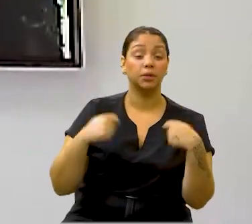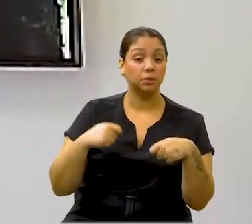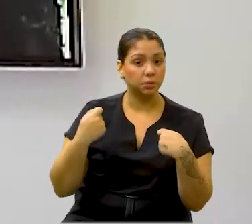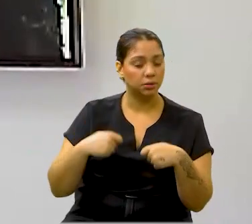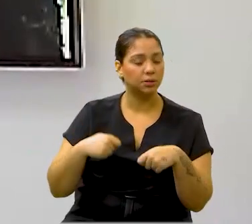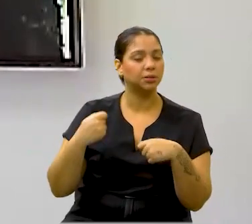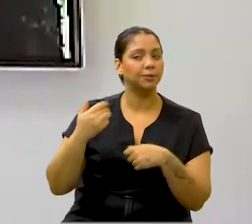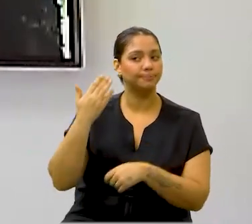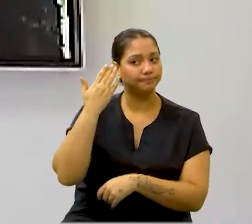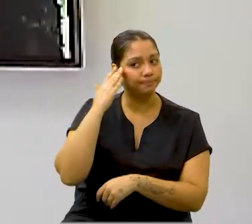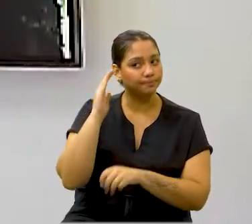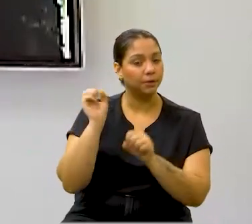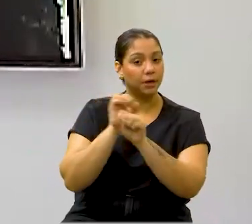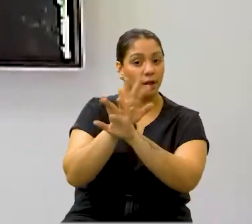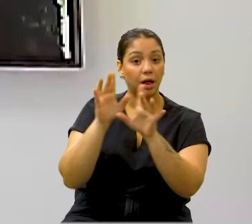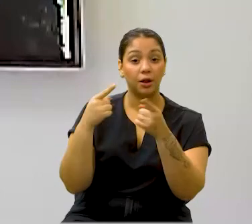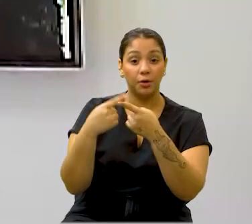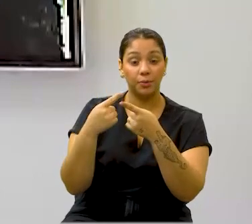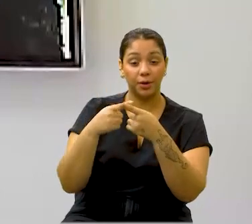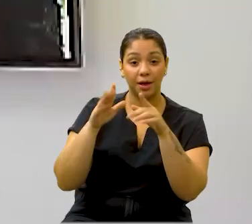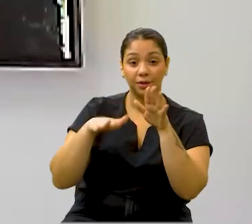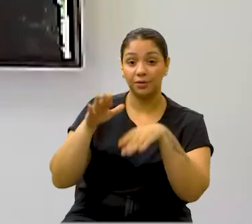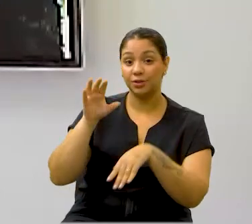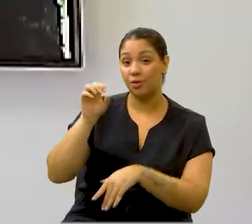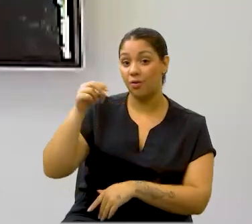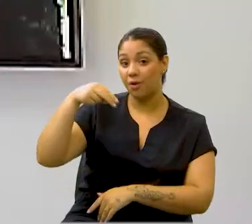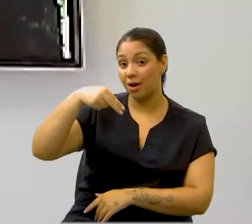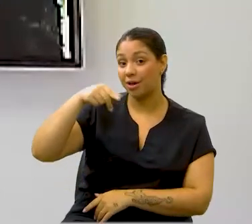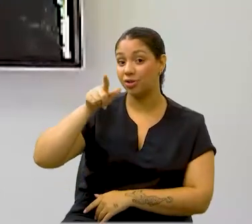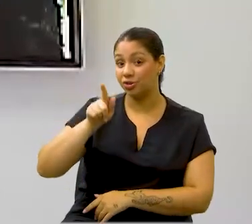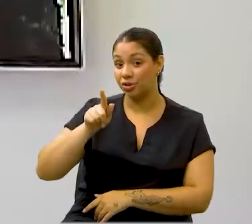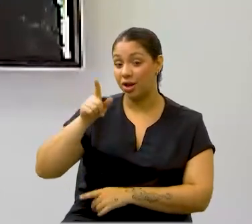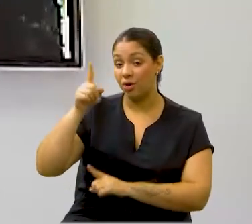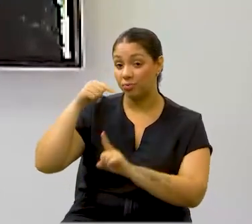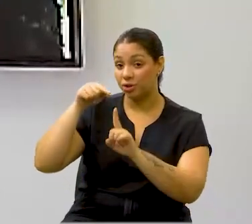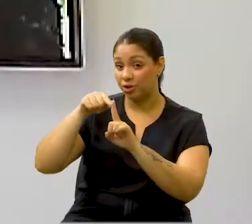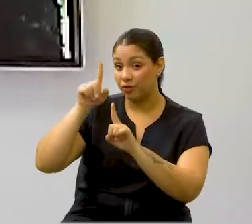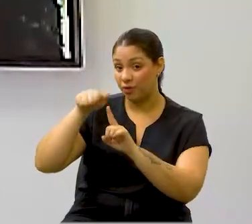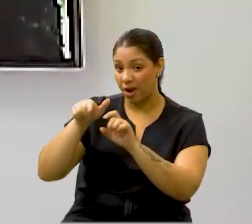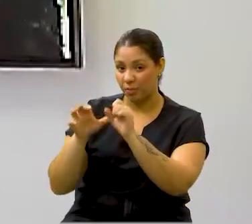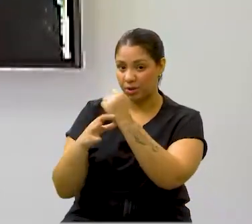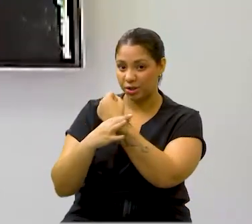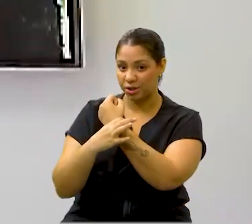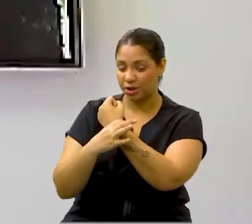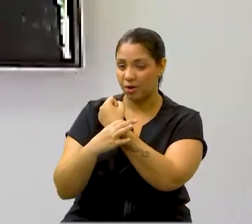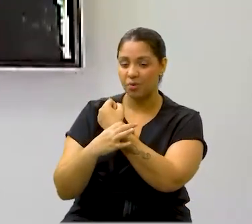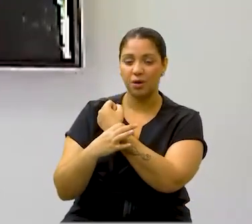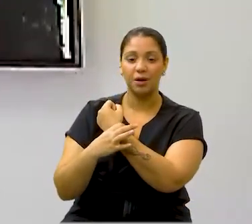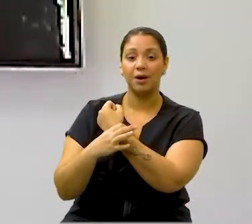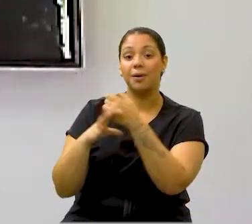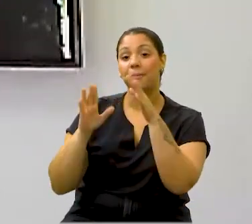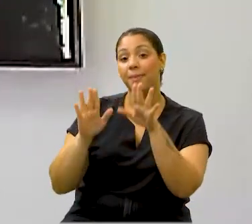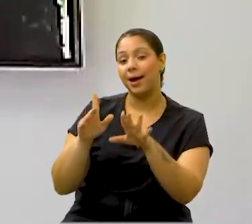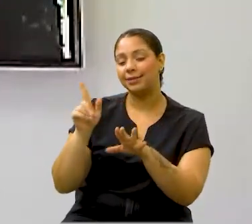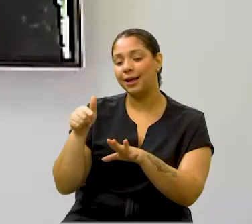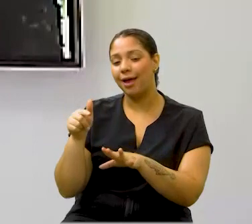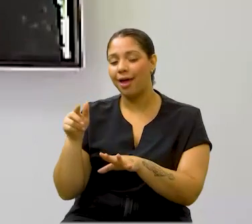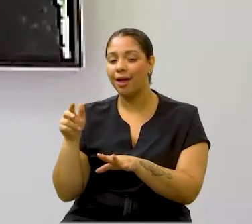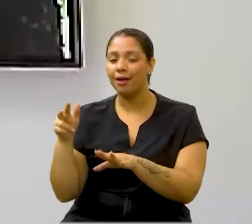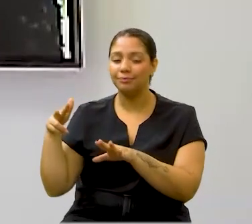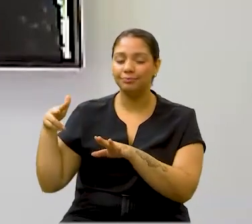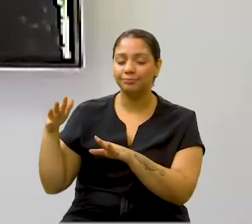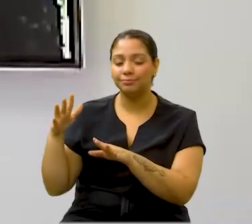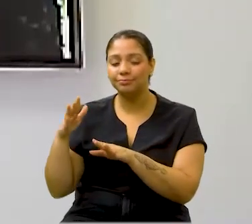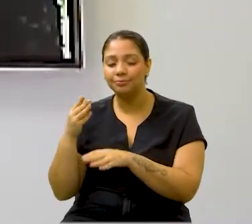precisa ser muito bem apurado, porque às vezes o intuito dessas ONGs nem sempre é a proteção em si, né, mas é